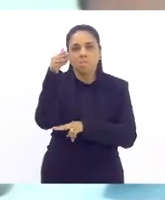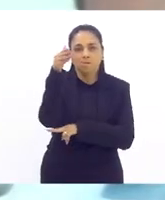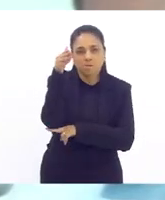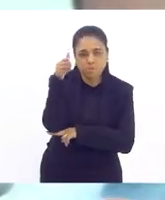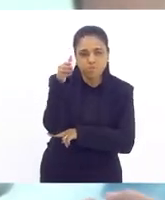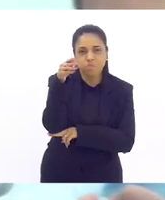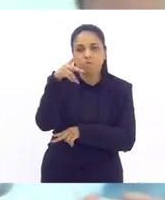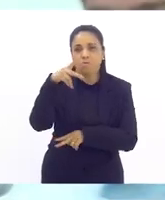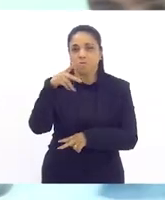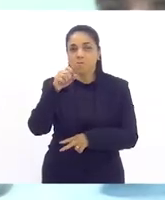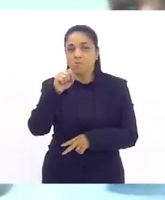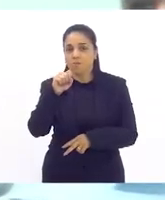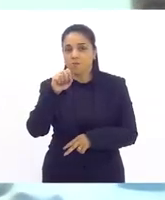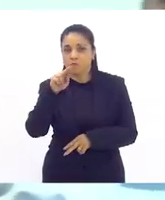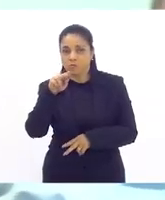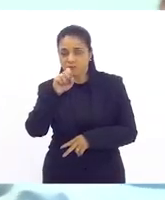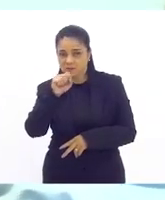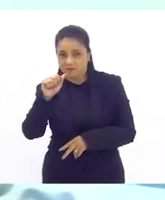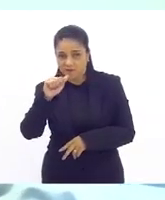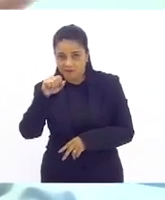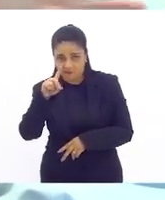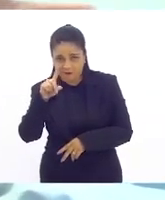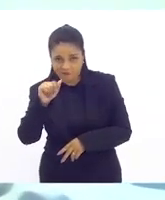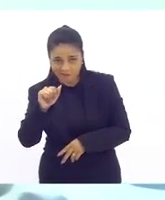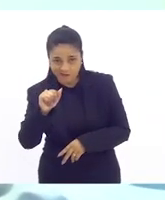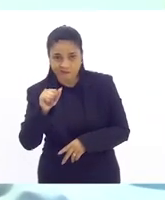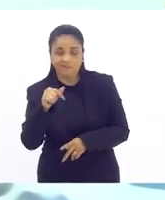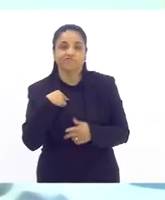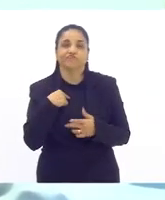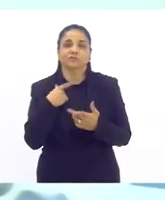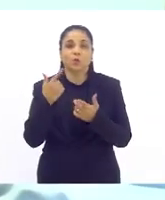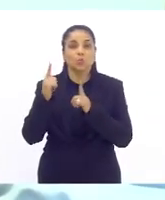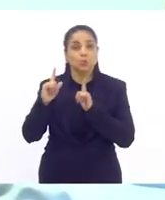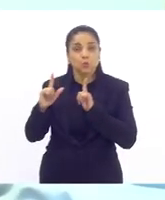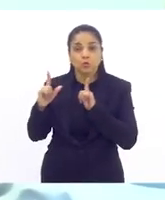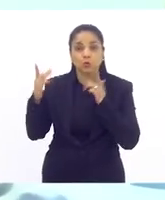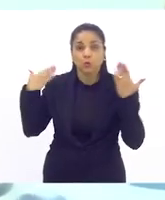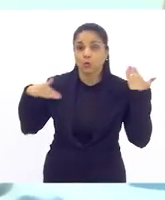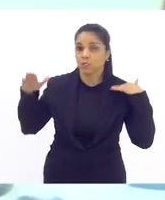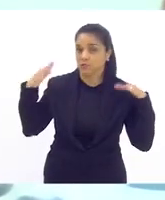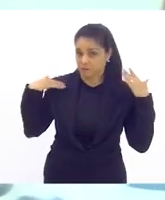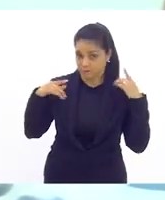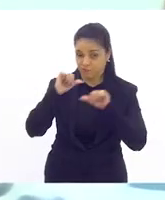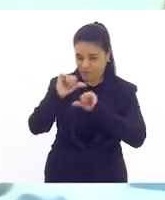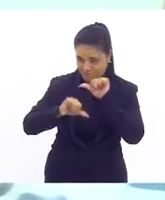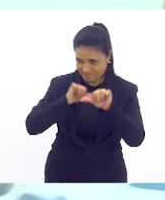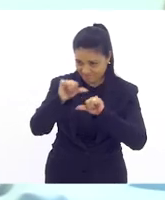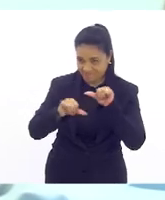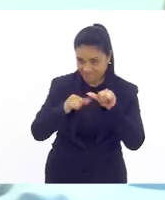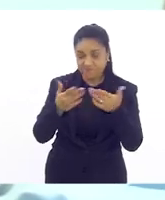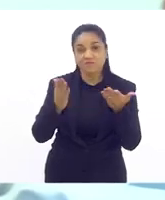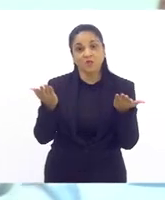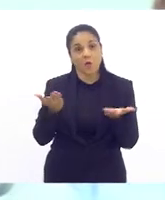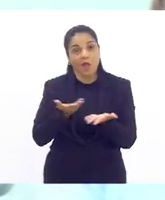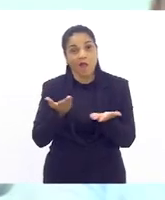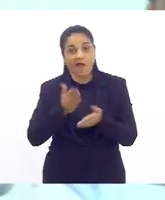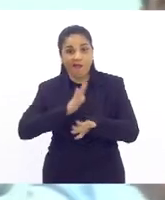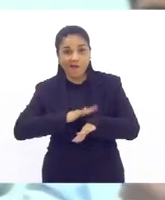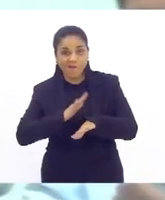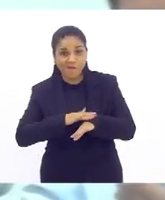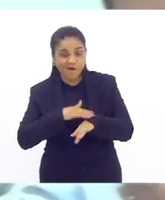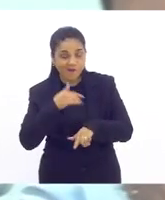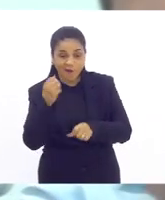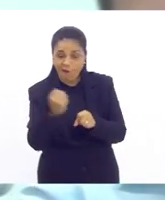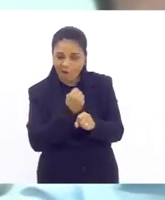parada quando aquilo limpa é a com o turismo então há algum tempo que não há obras de